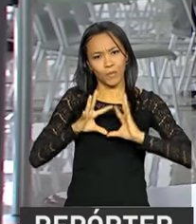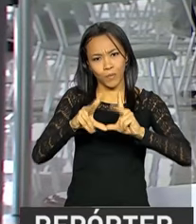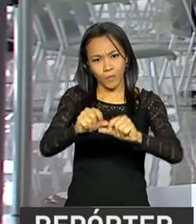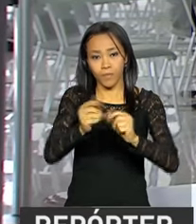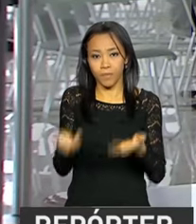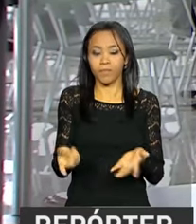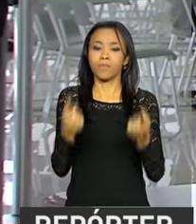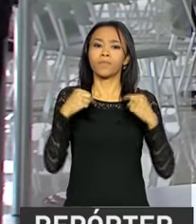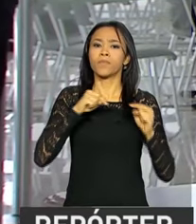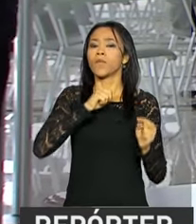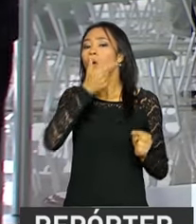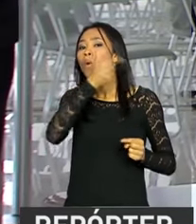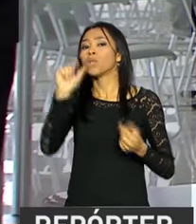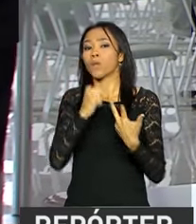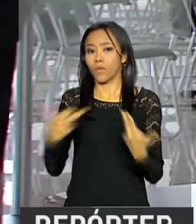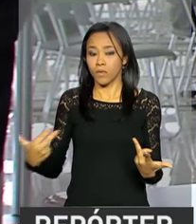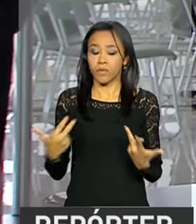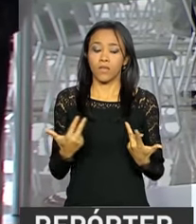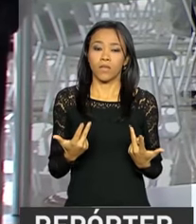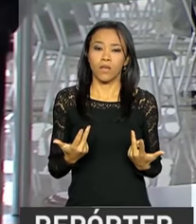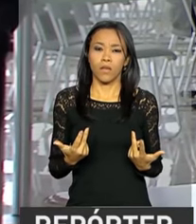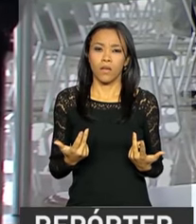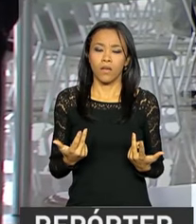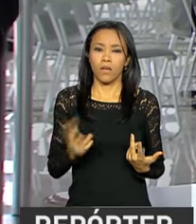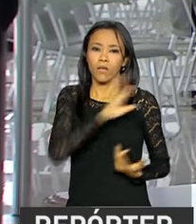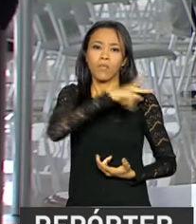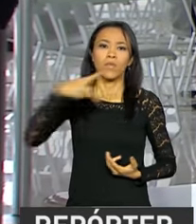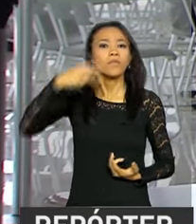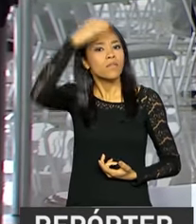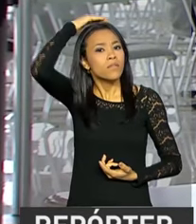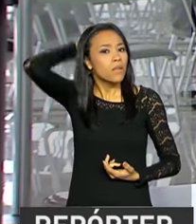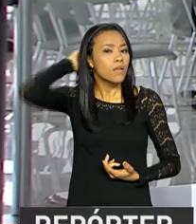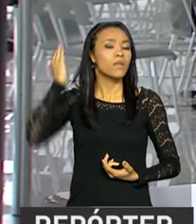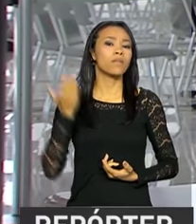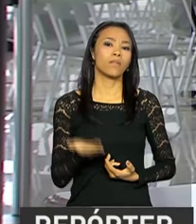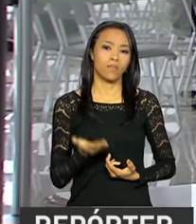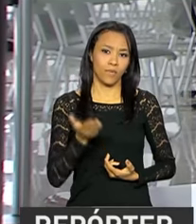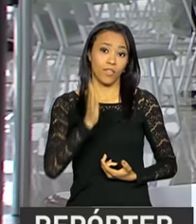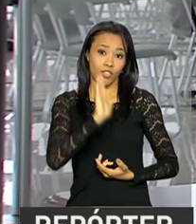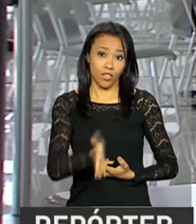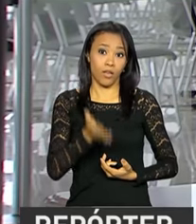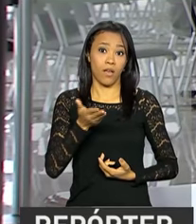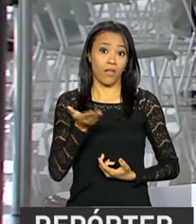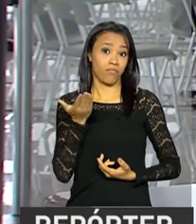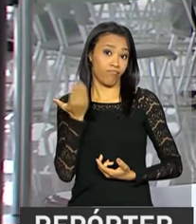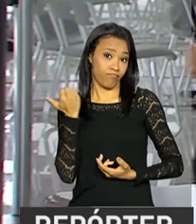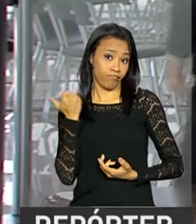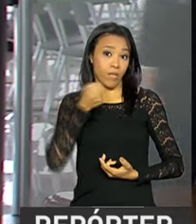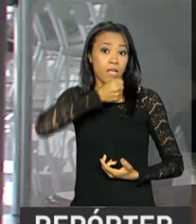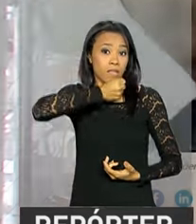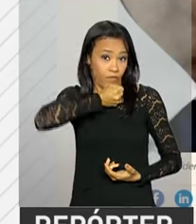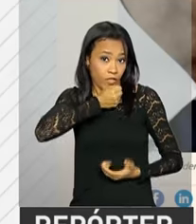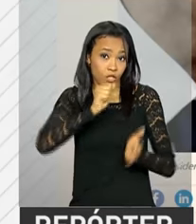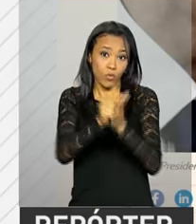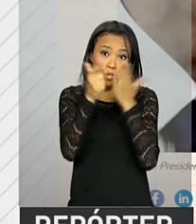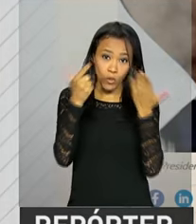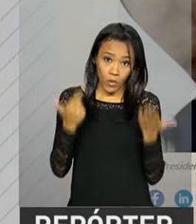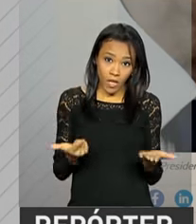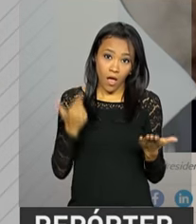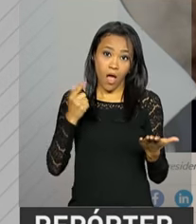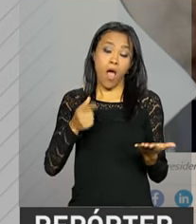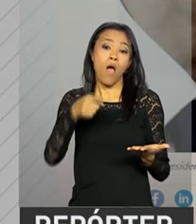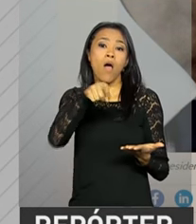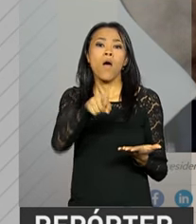E, bom, mudando um pouco de assunto, viu, Leandro, o presidente Michel Temer, ele concedeu uma entrevista ao jornal britânico